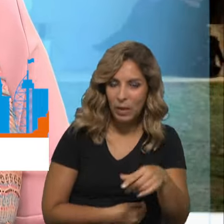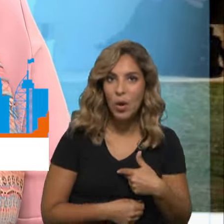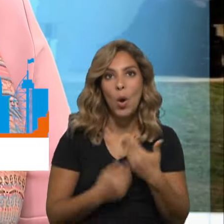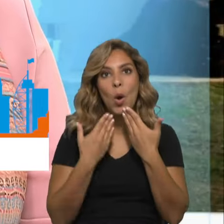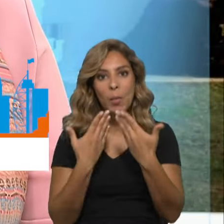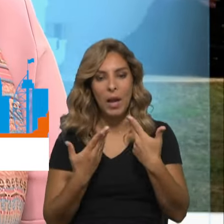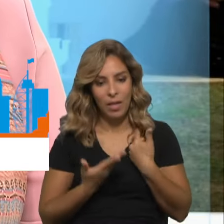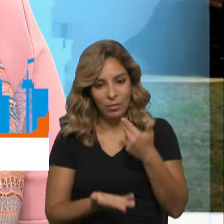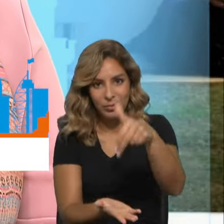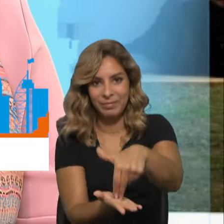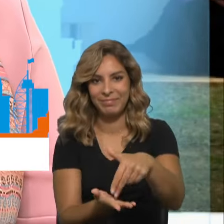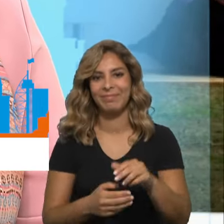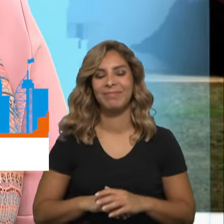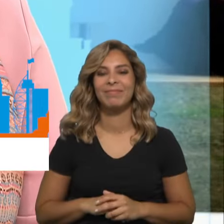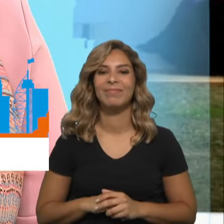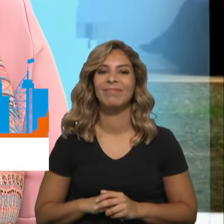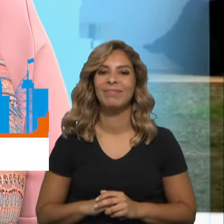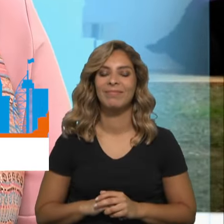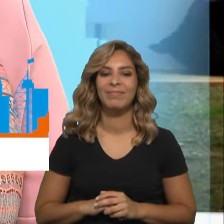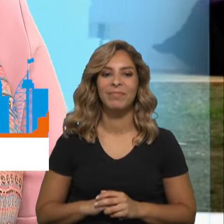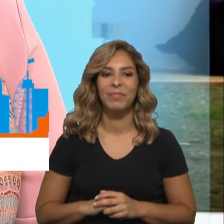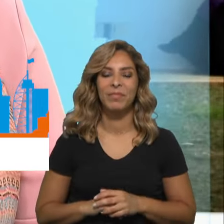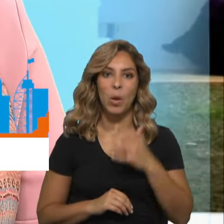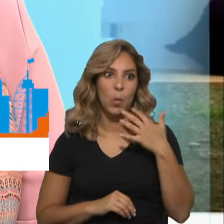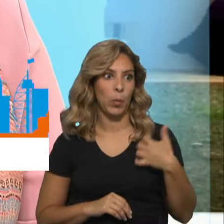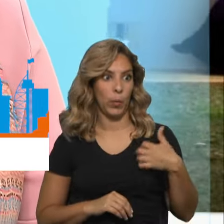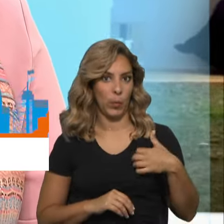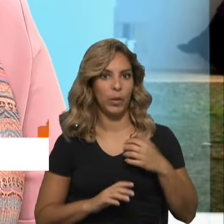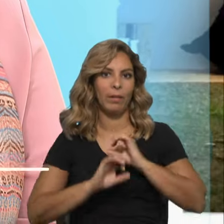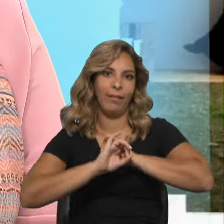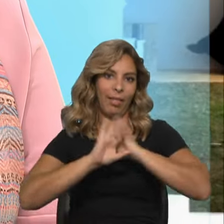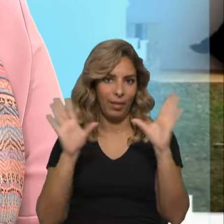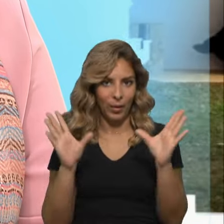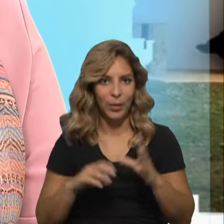aqui. Comemoramos com imenso orgulho,